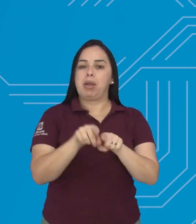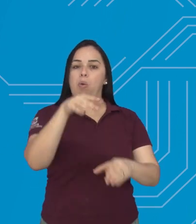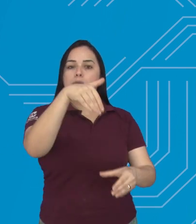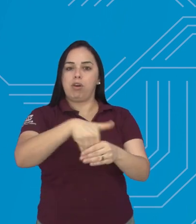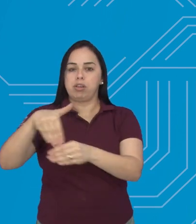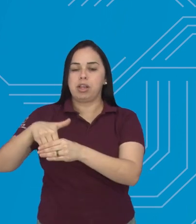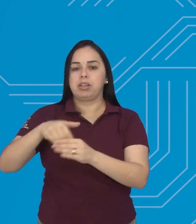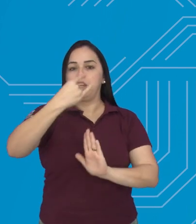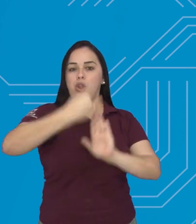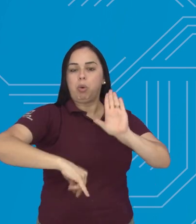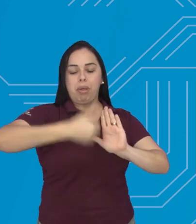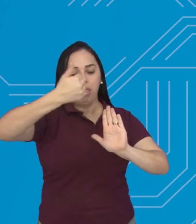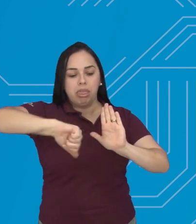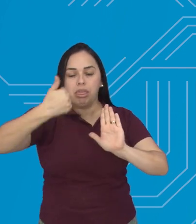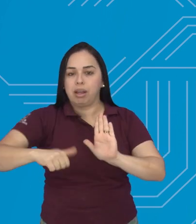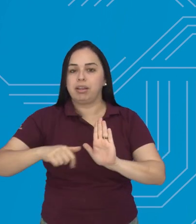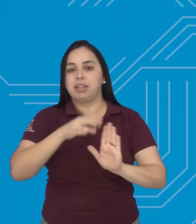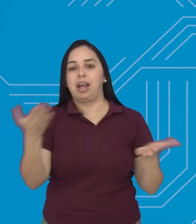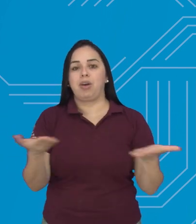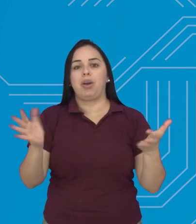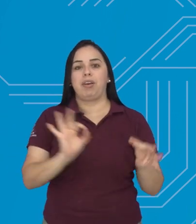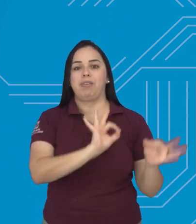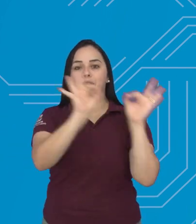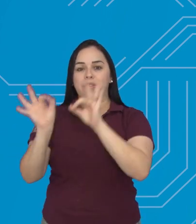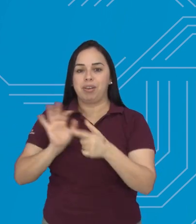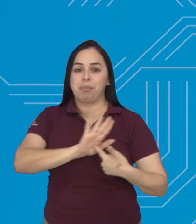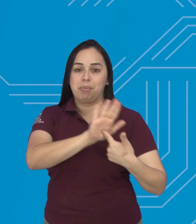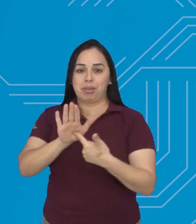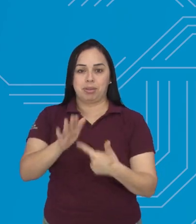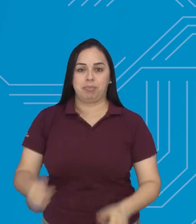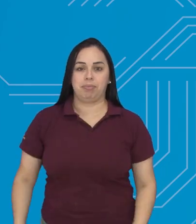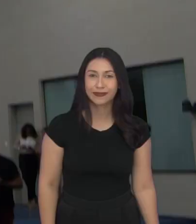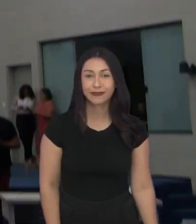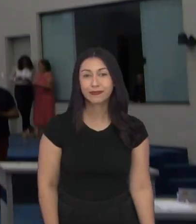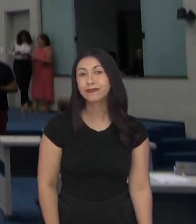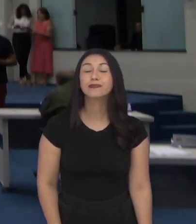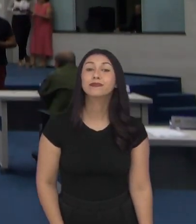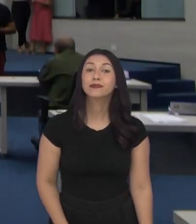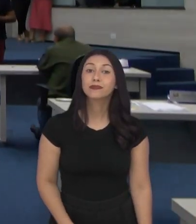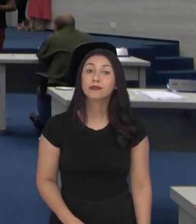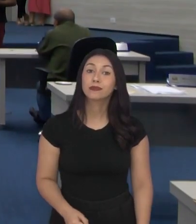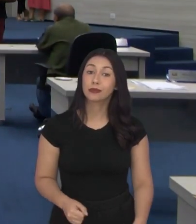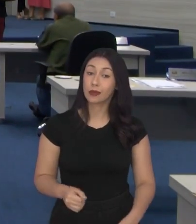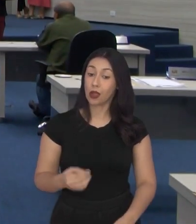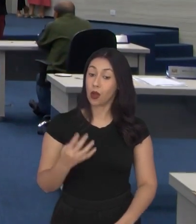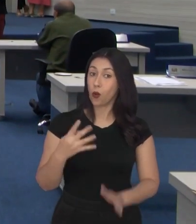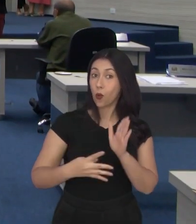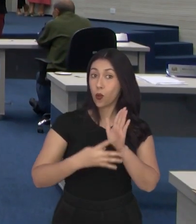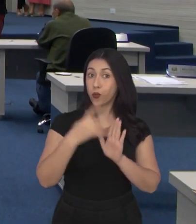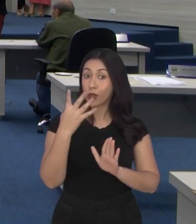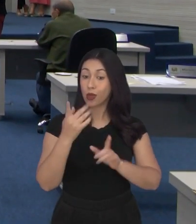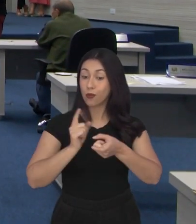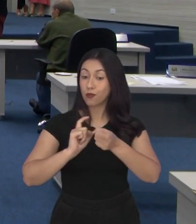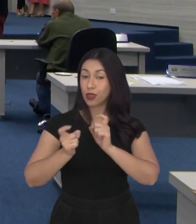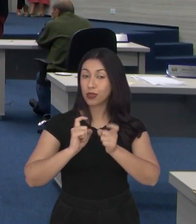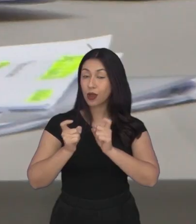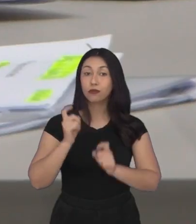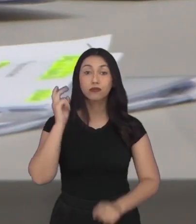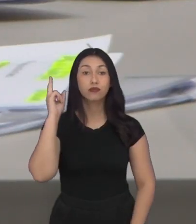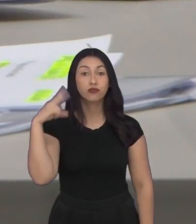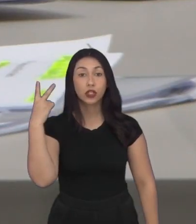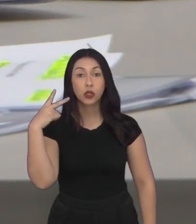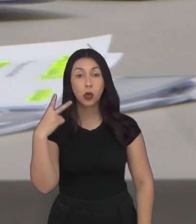no primeiro mês do ano foram mais de 260 mil registrados no Brasil, número 4 vezes maior do